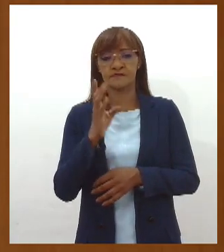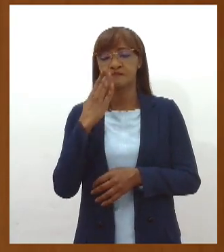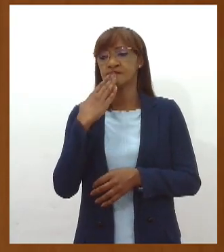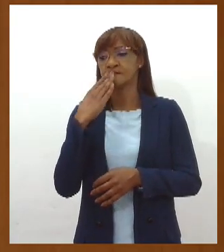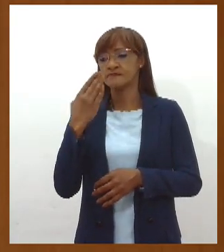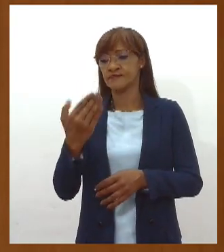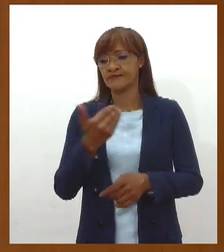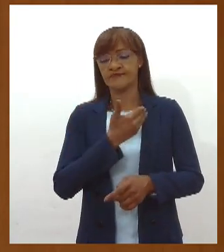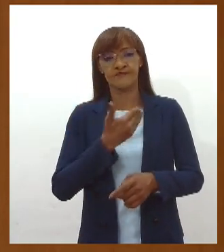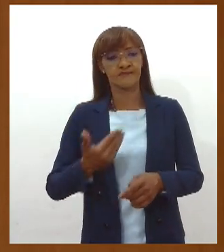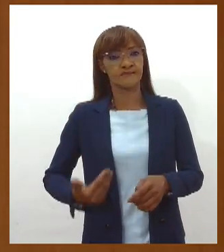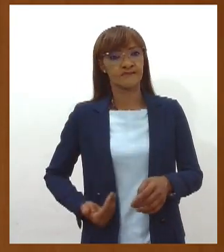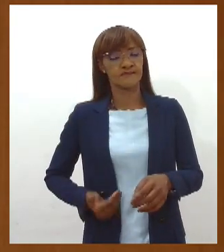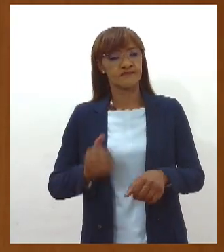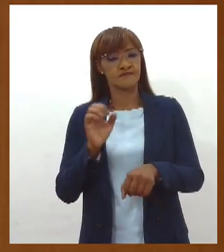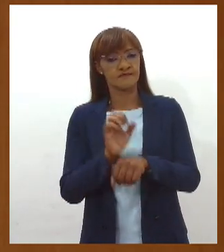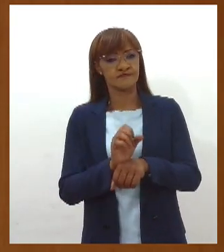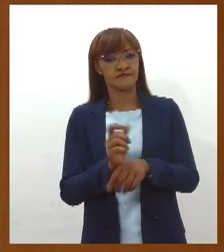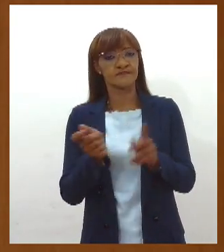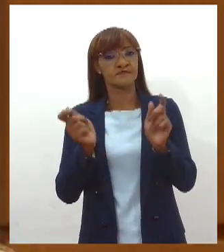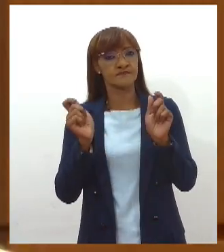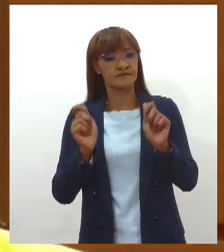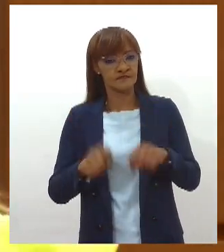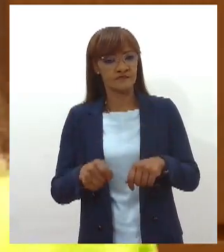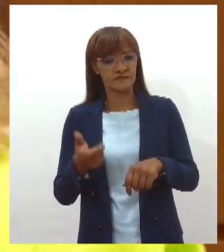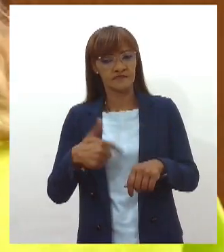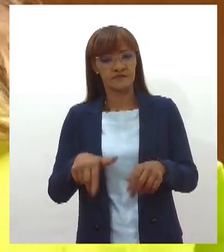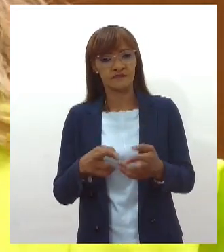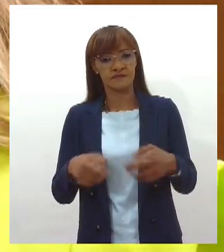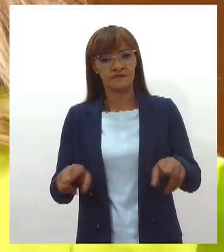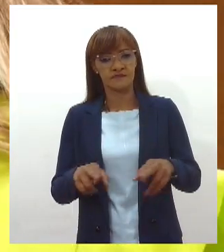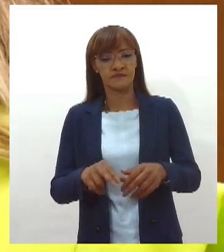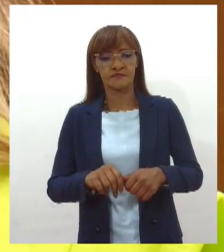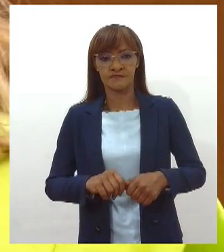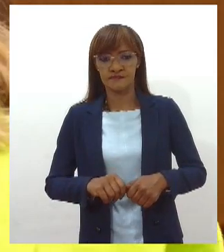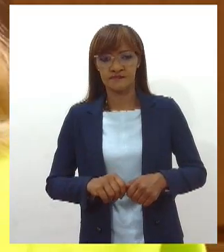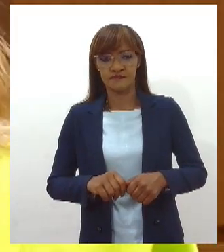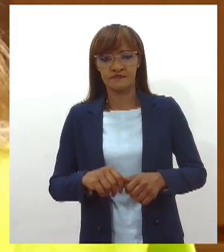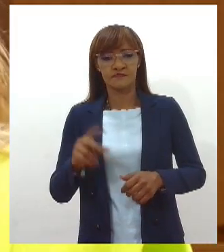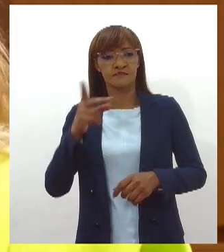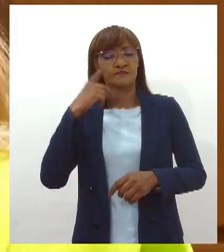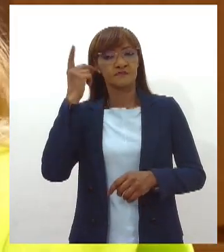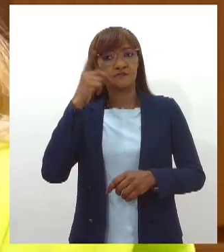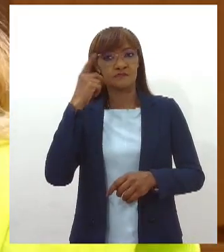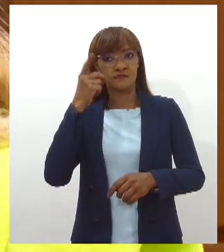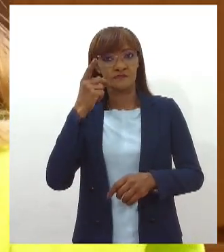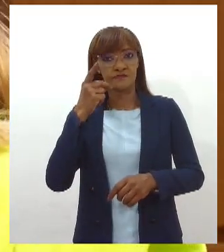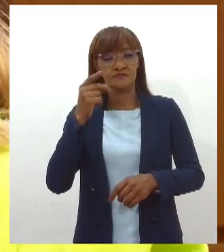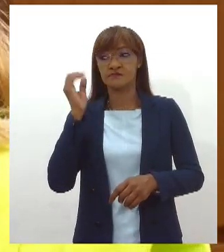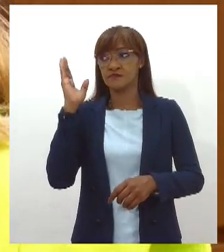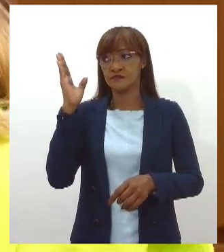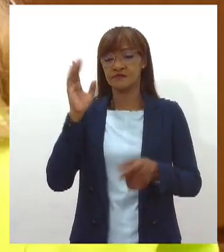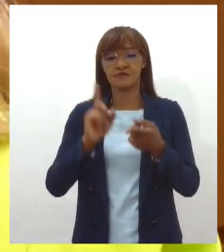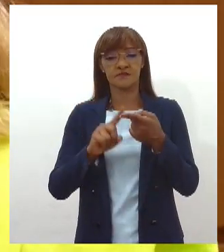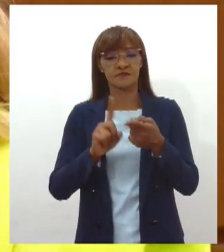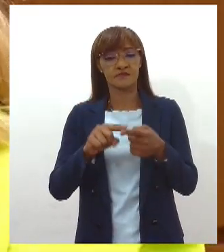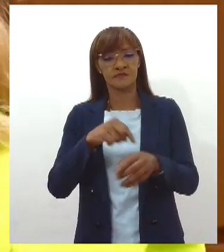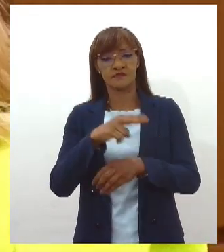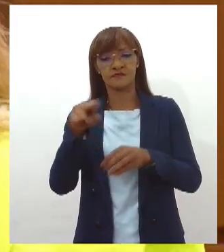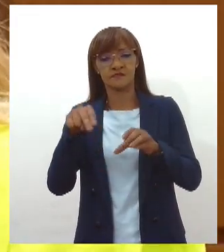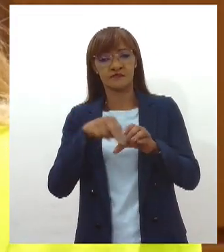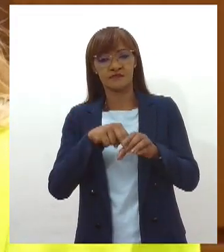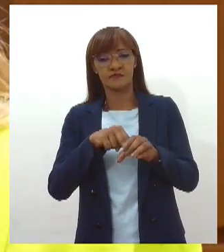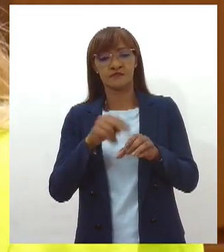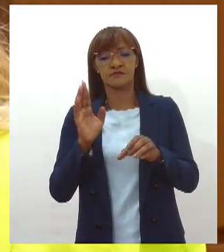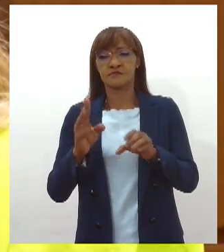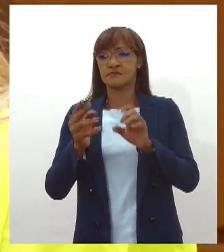estado para que a situação seja revista. A deputada Linda Brasil também utilizou a tribuna no pequeno